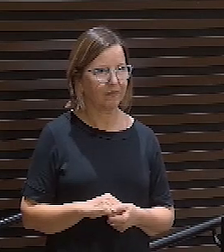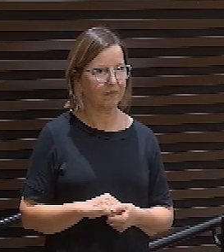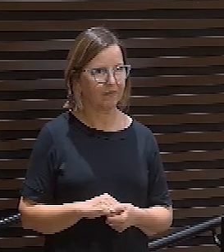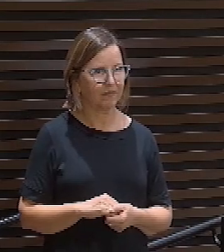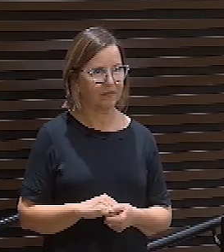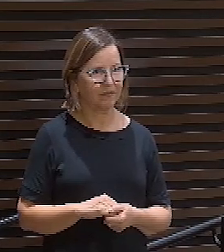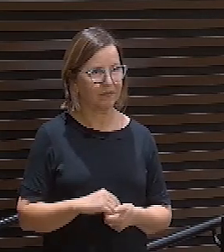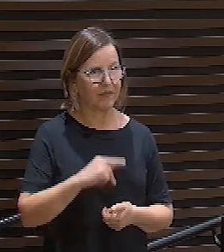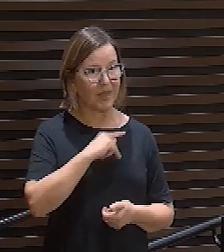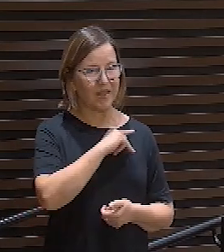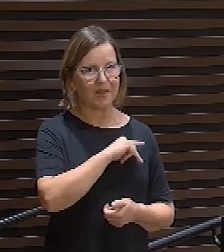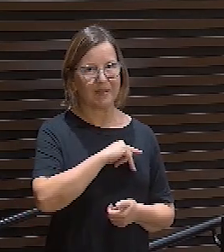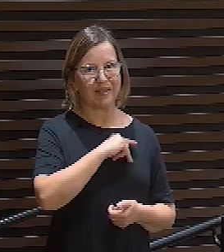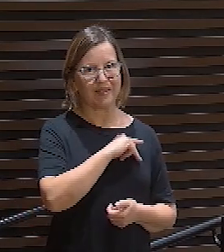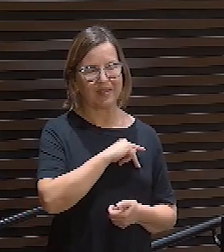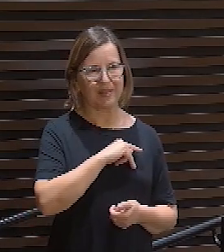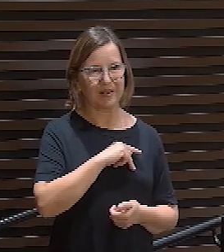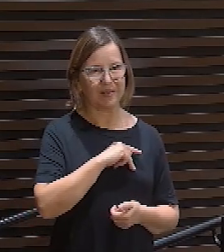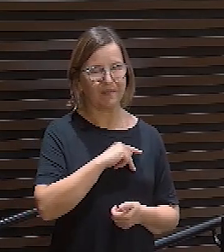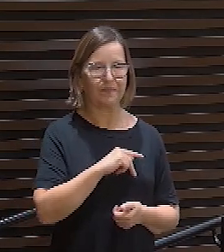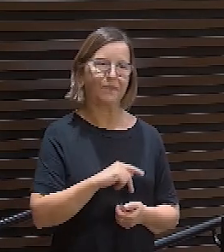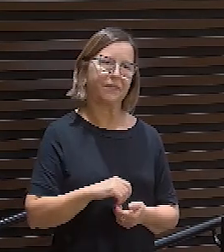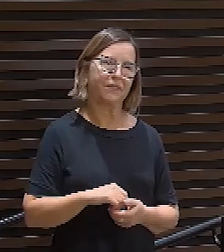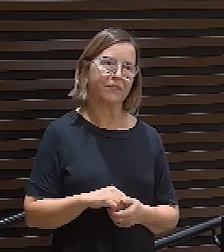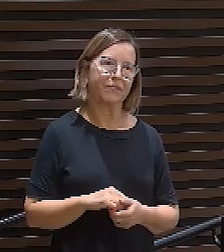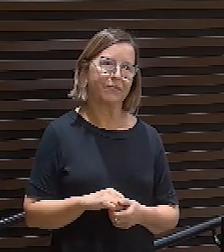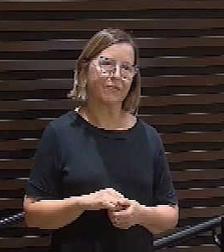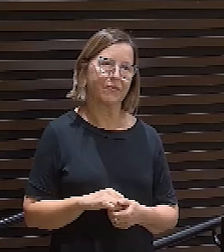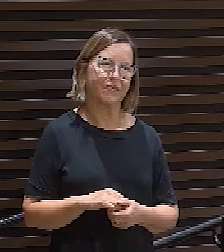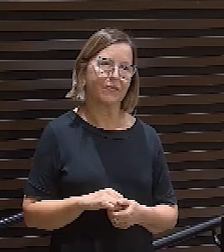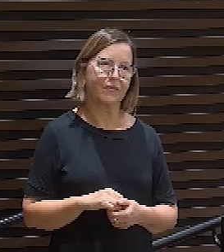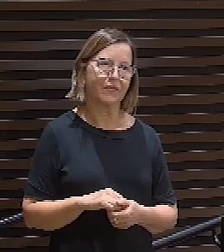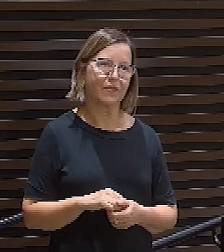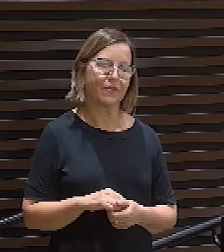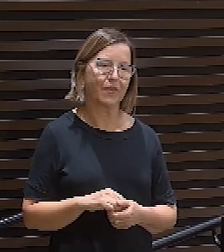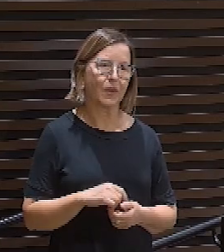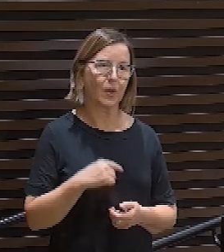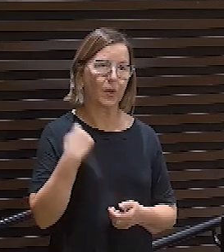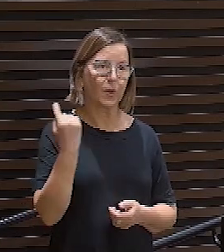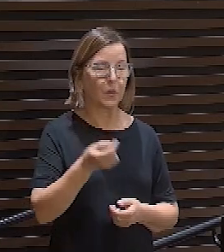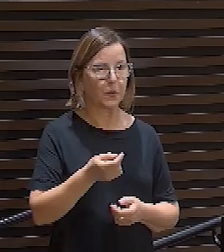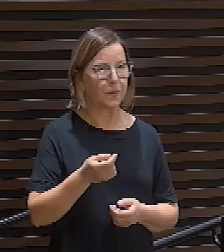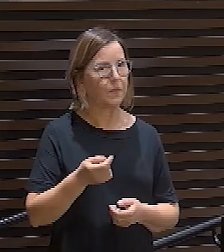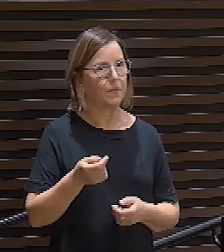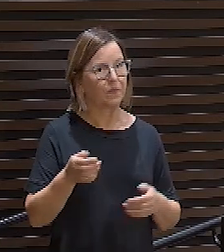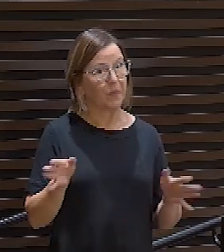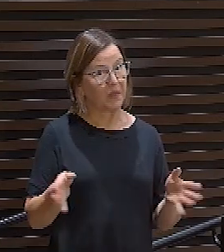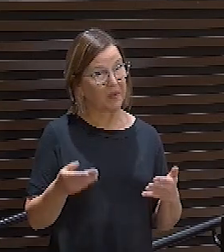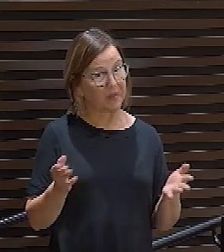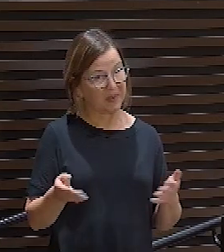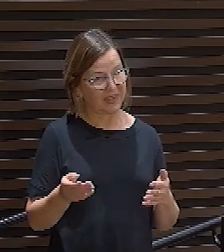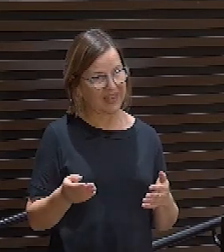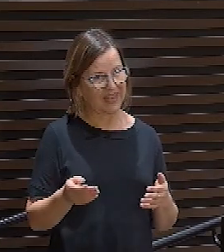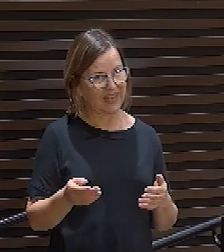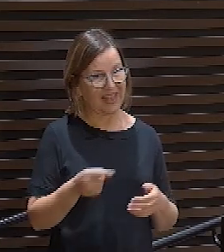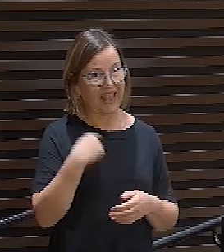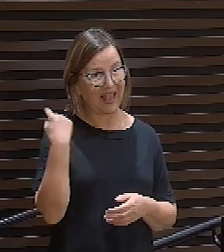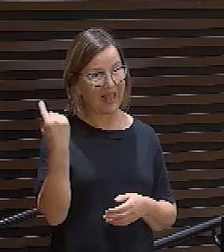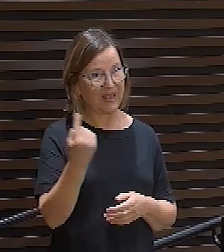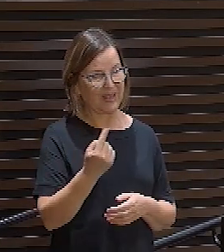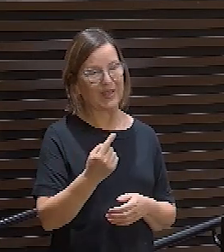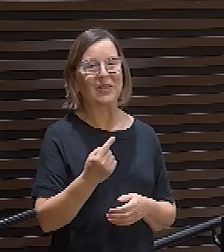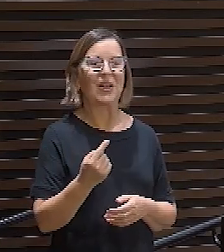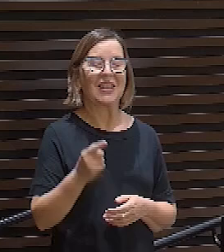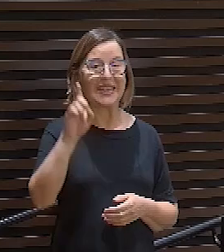Paulo vai nos instar, nos instruir, nos admoestar a sermos como Jesus, o